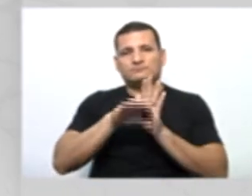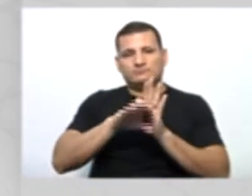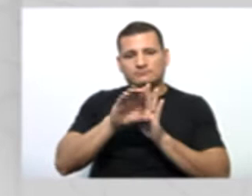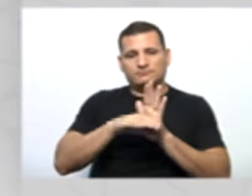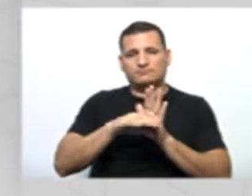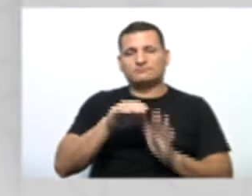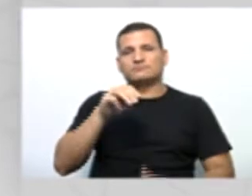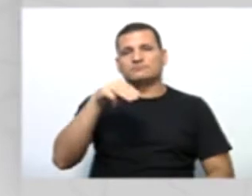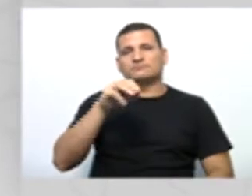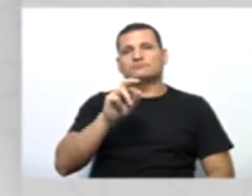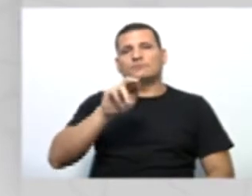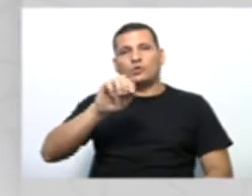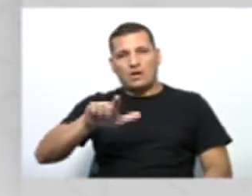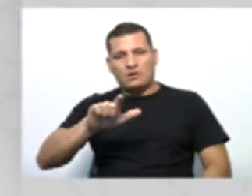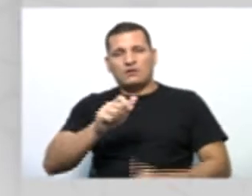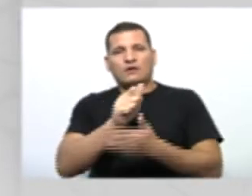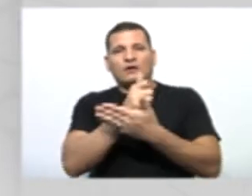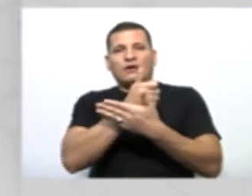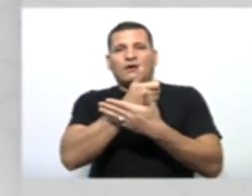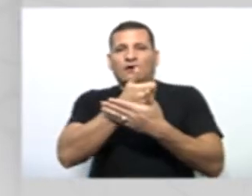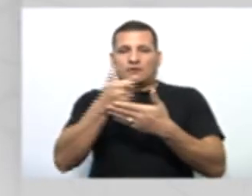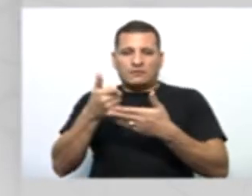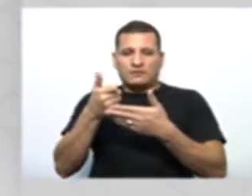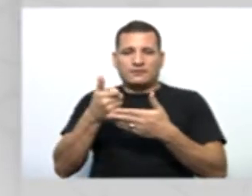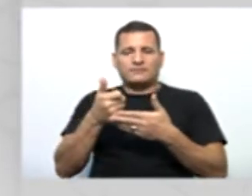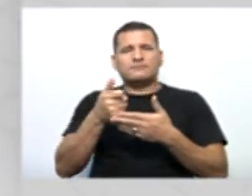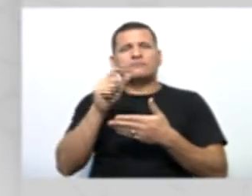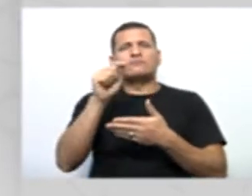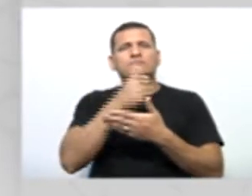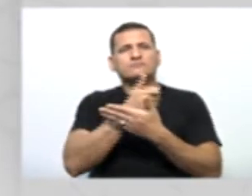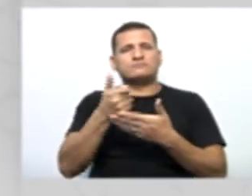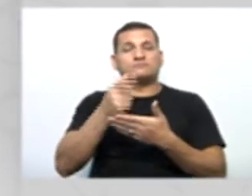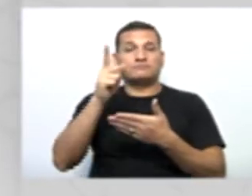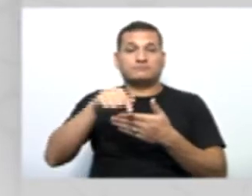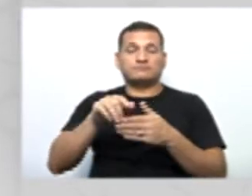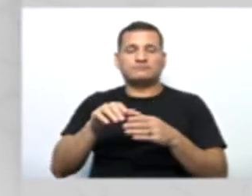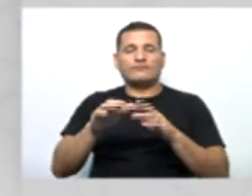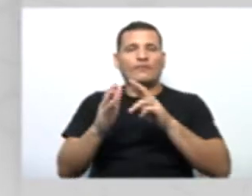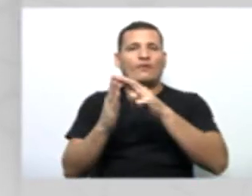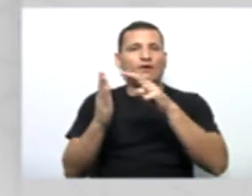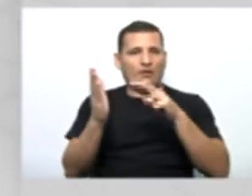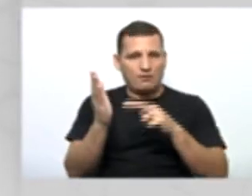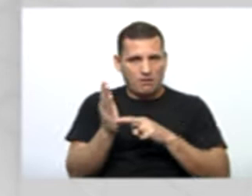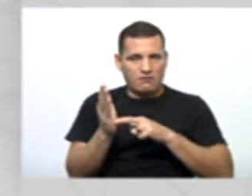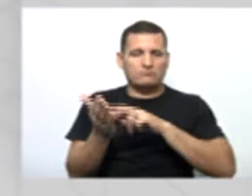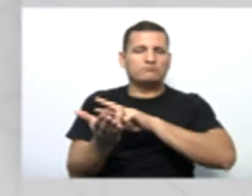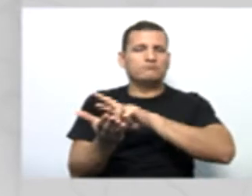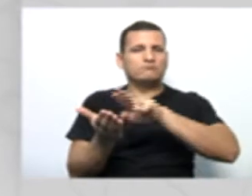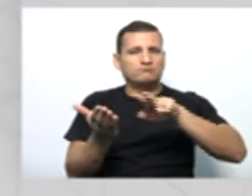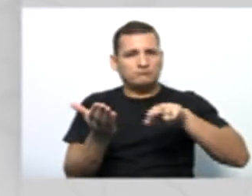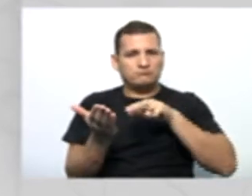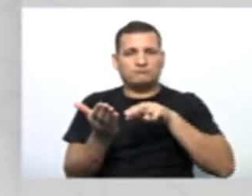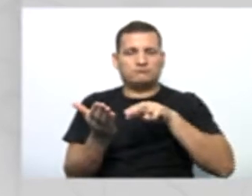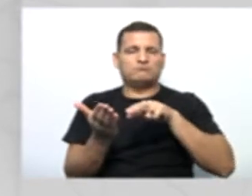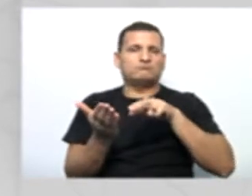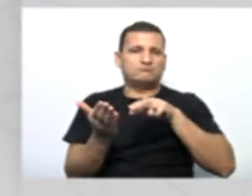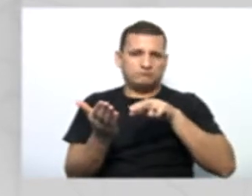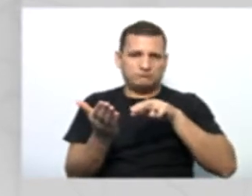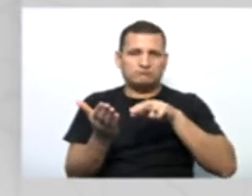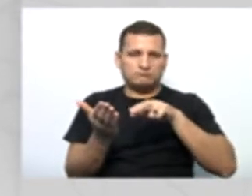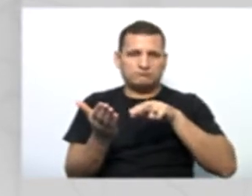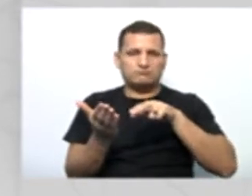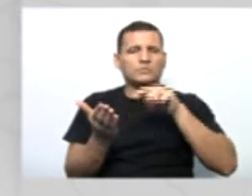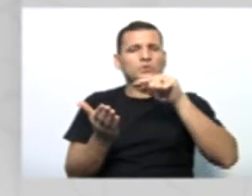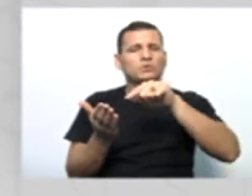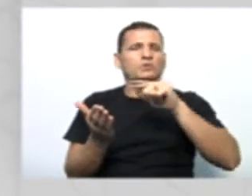moral que diz que a moral de um povo é o conjunto de normas vigentes consideradas como critérios